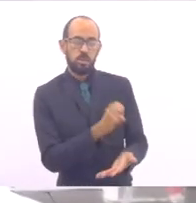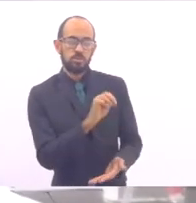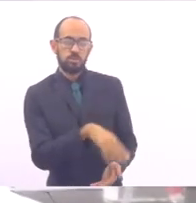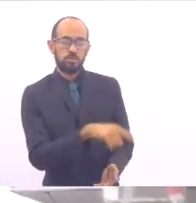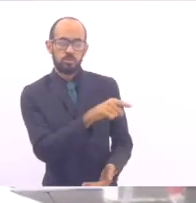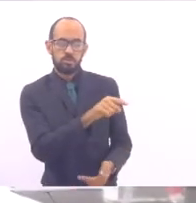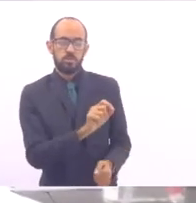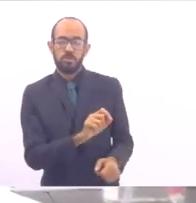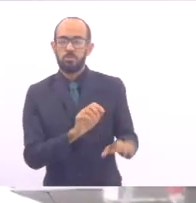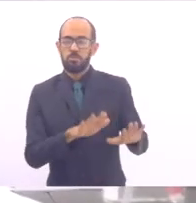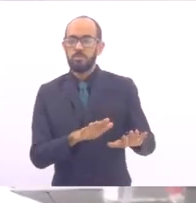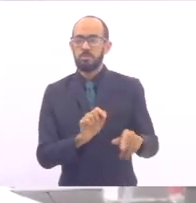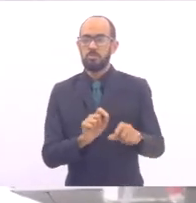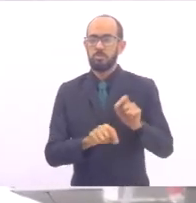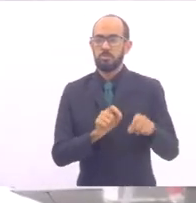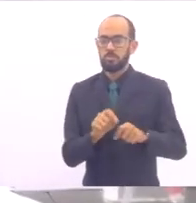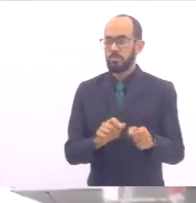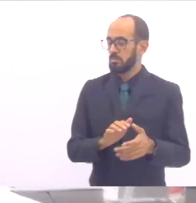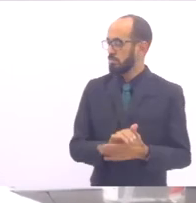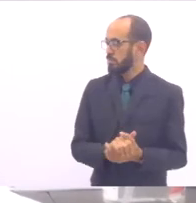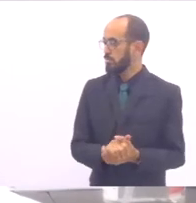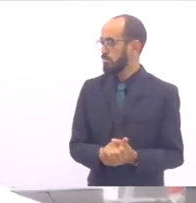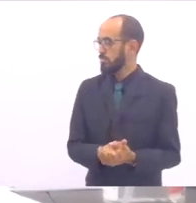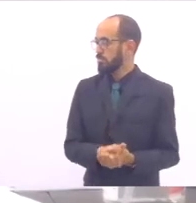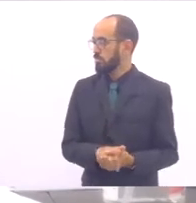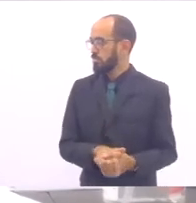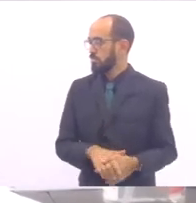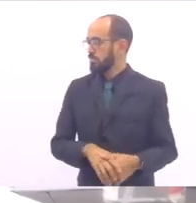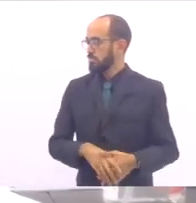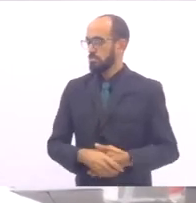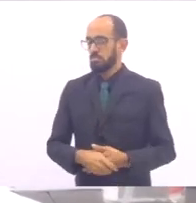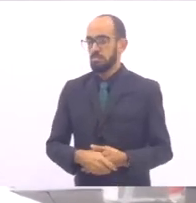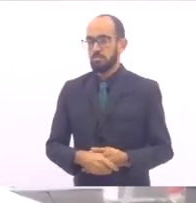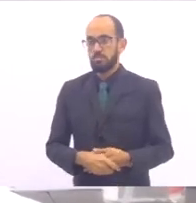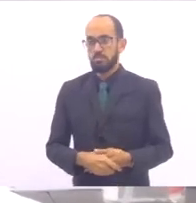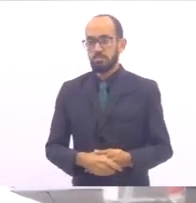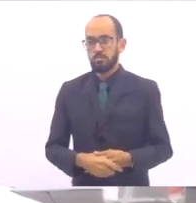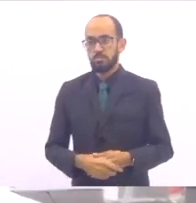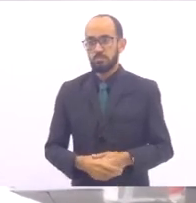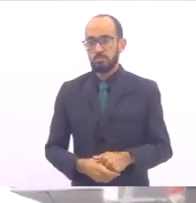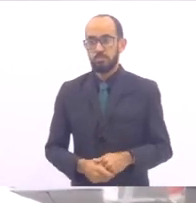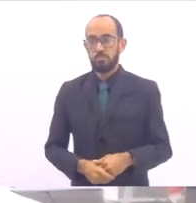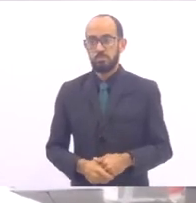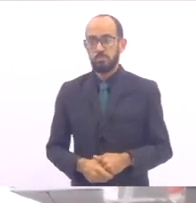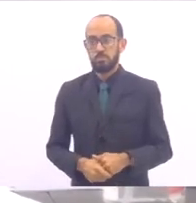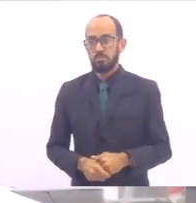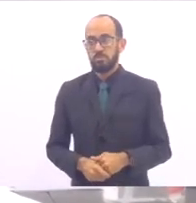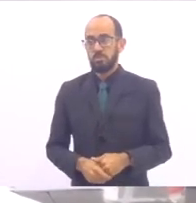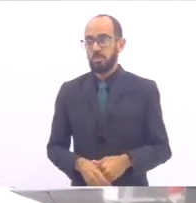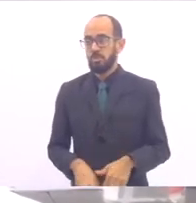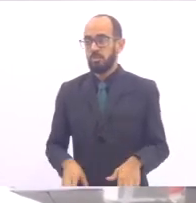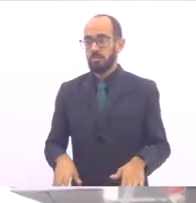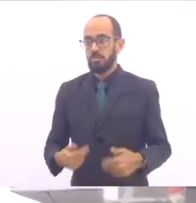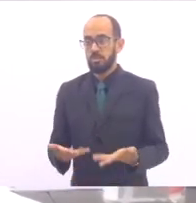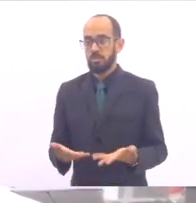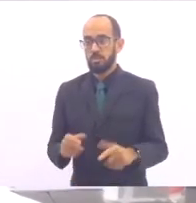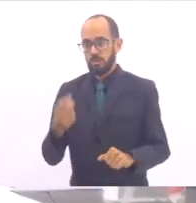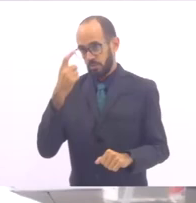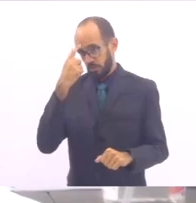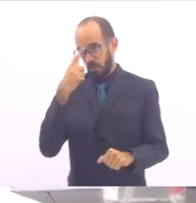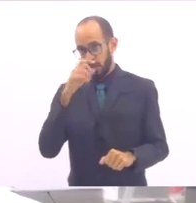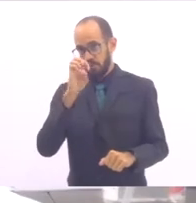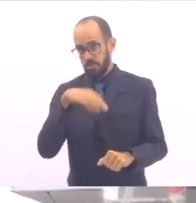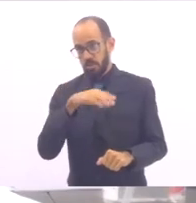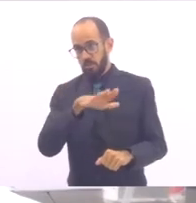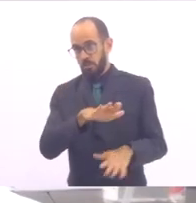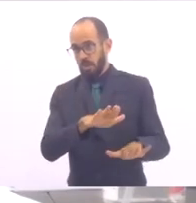uma boa ideia. Aí seria um espetáculo. Eu tenho que convencer aqui os outros. Como, né, disse a Denise. A ideia não é má. Pessoal, olha. É a